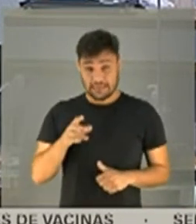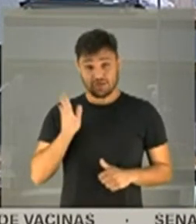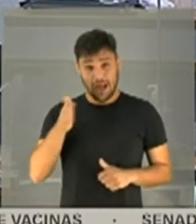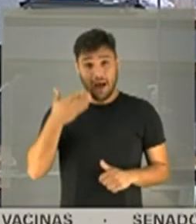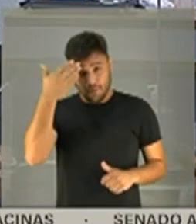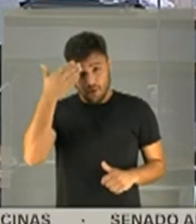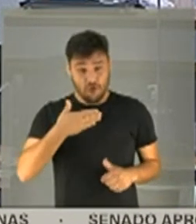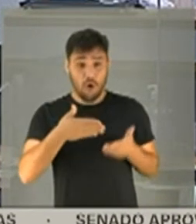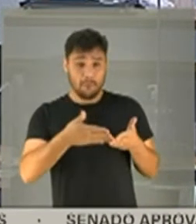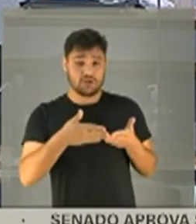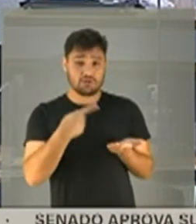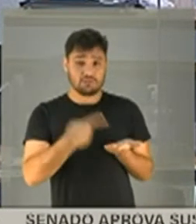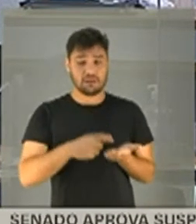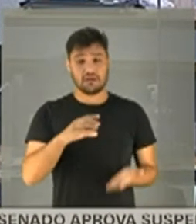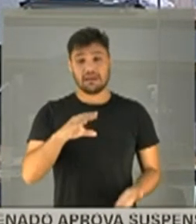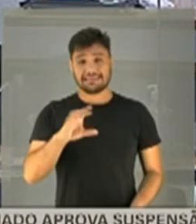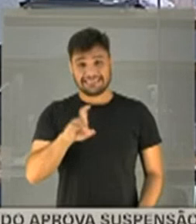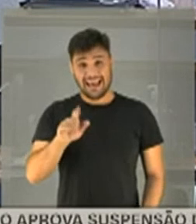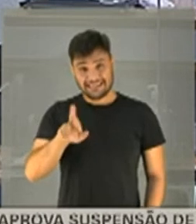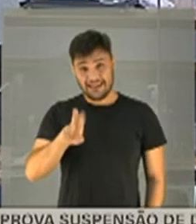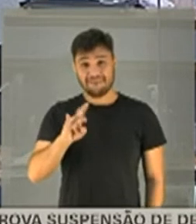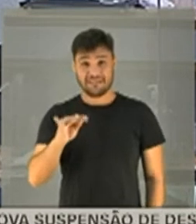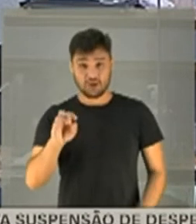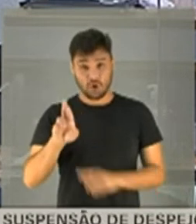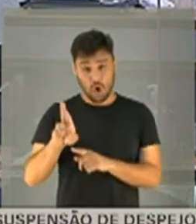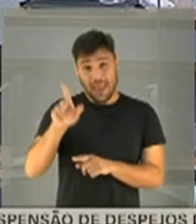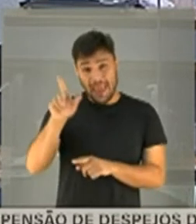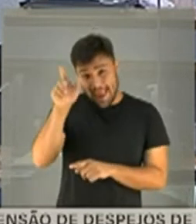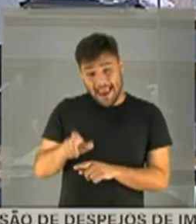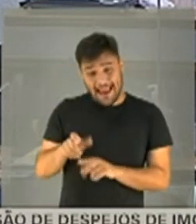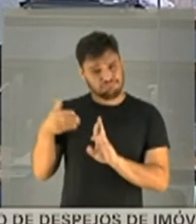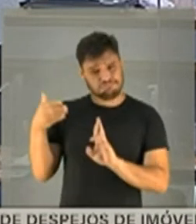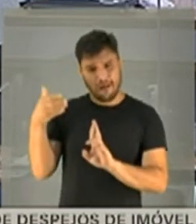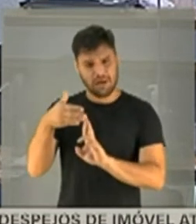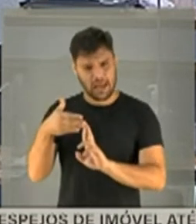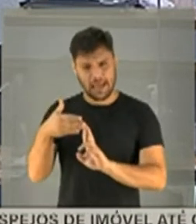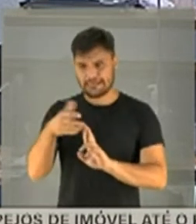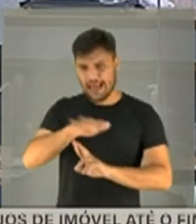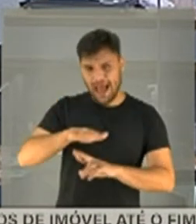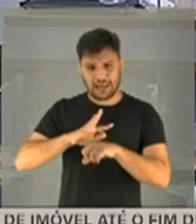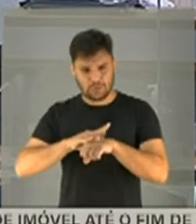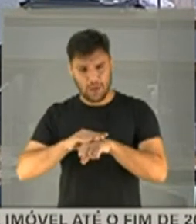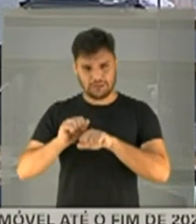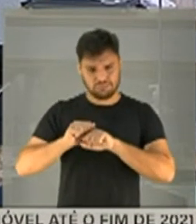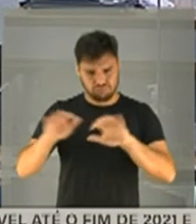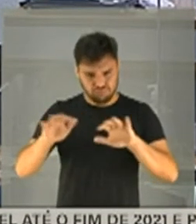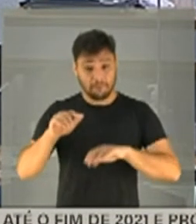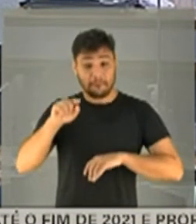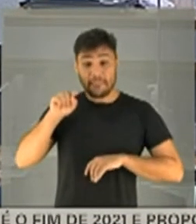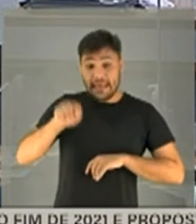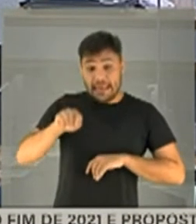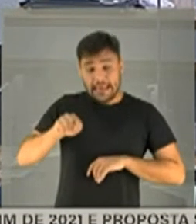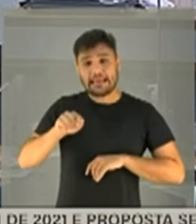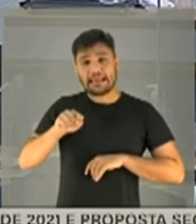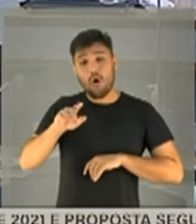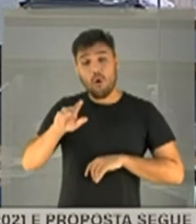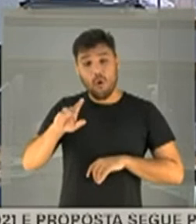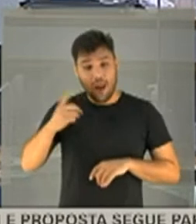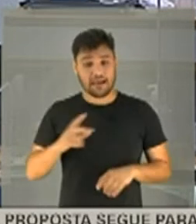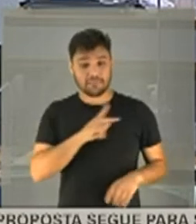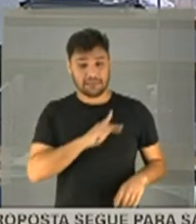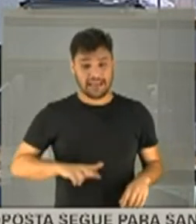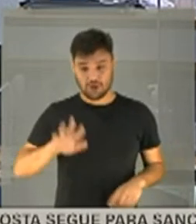aprovado o requerimento do Dr. César Victor, que é o maior epidemiologista desse país, um dos maiores do mundo, e que, quando o governo Lula lançou o